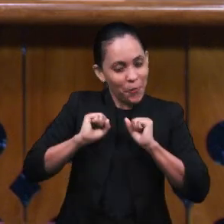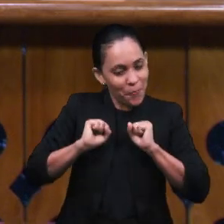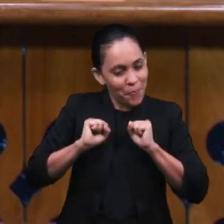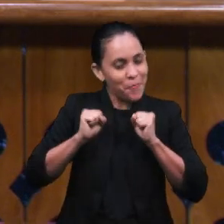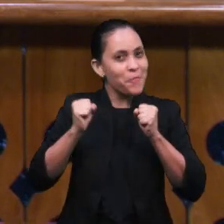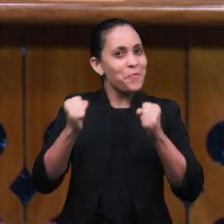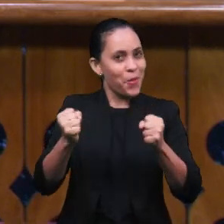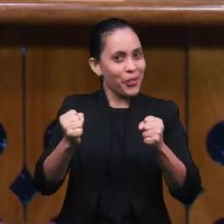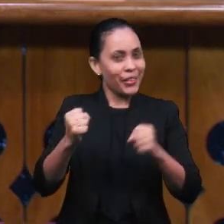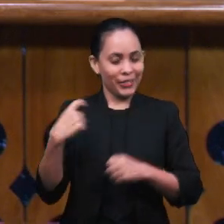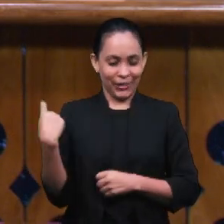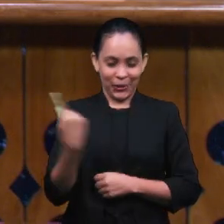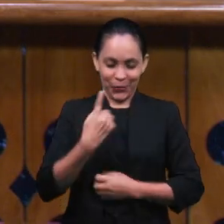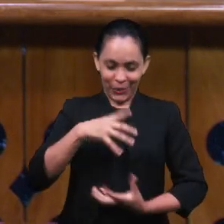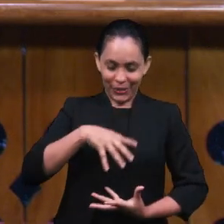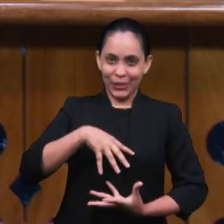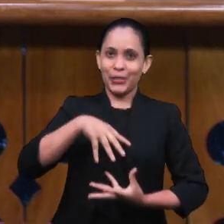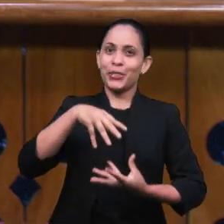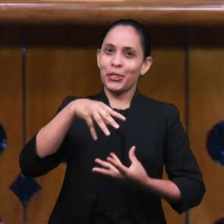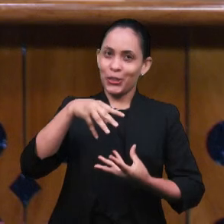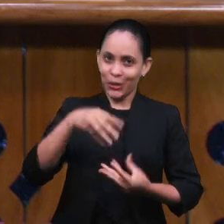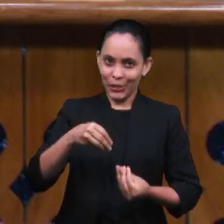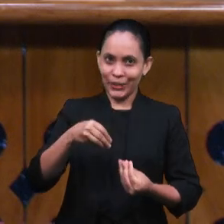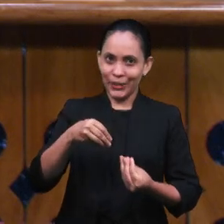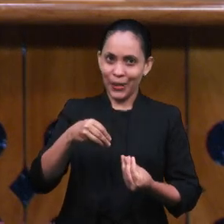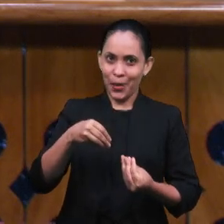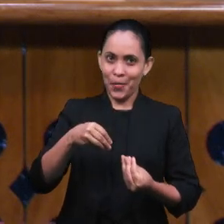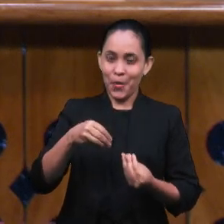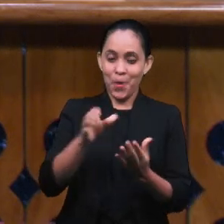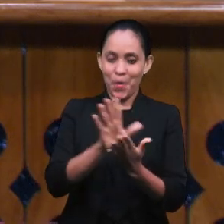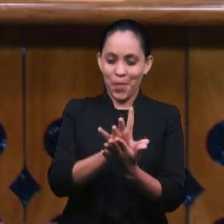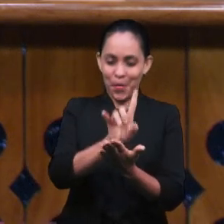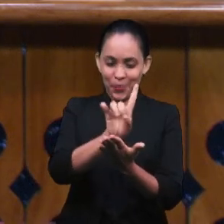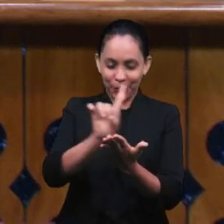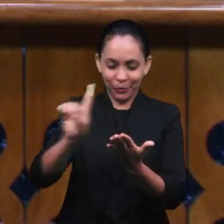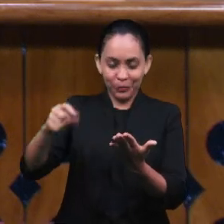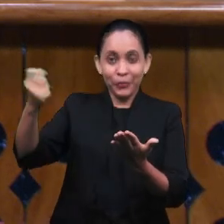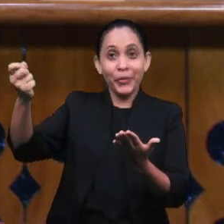as nossas almas com a palavra revelada.